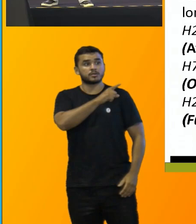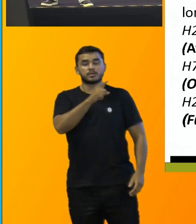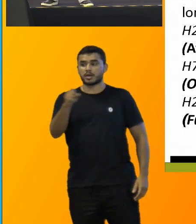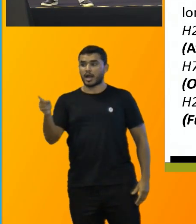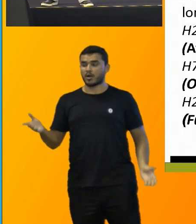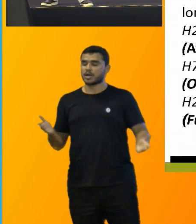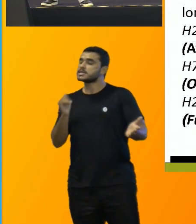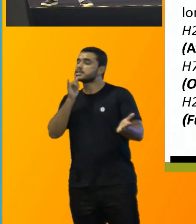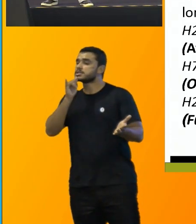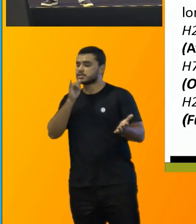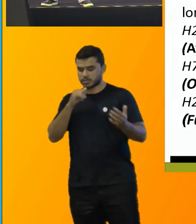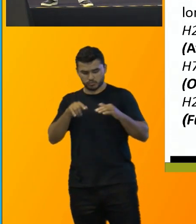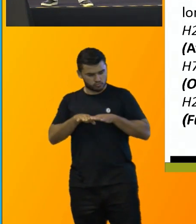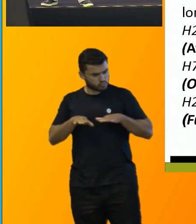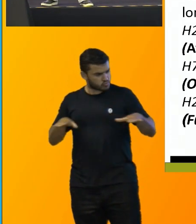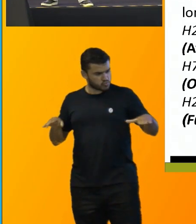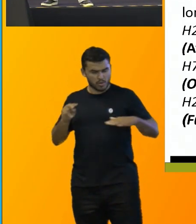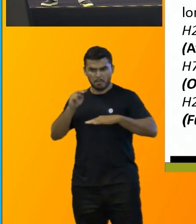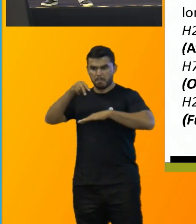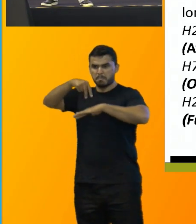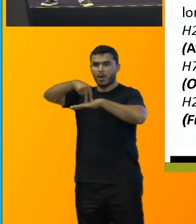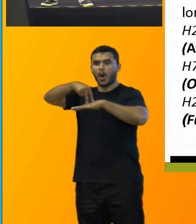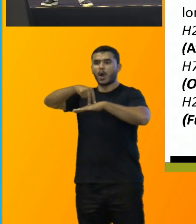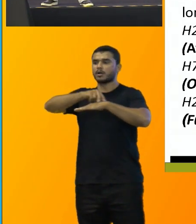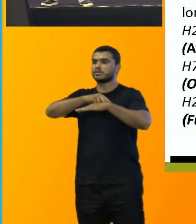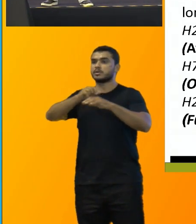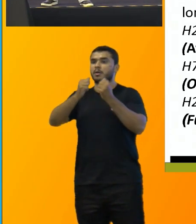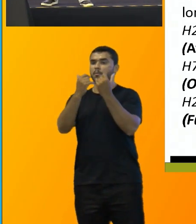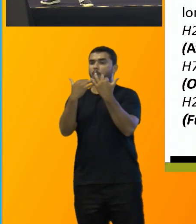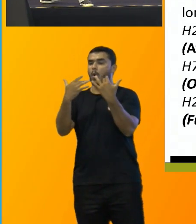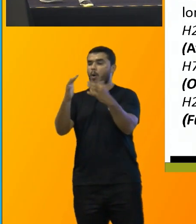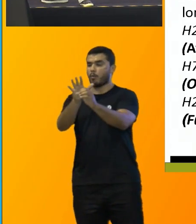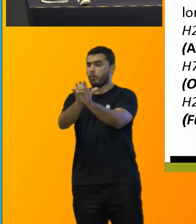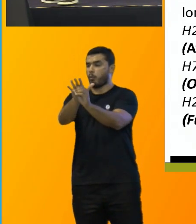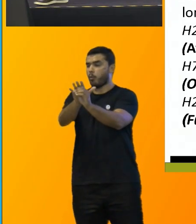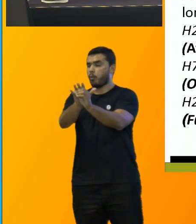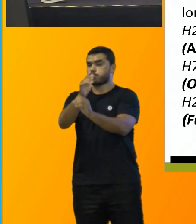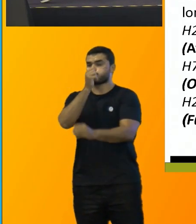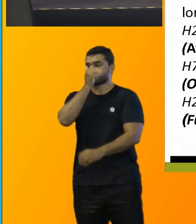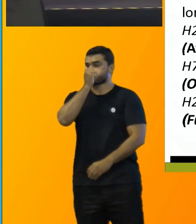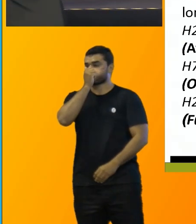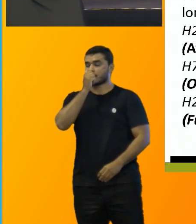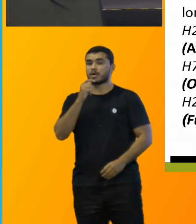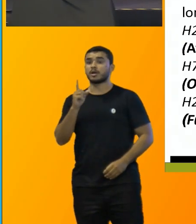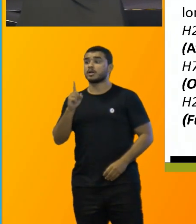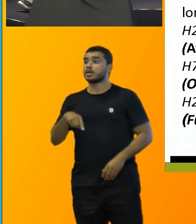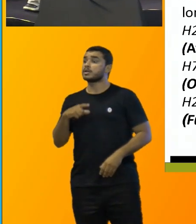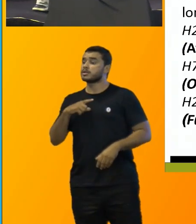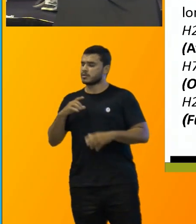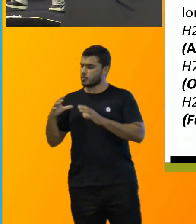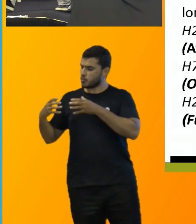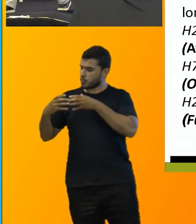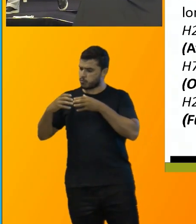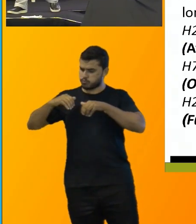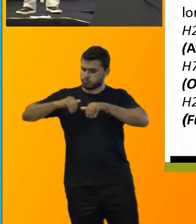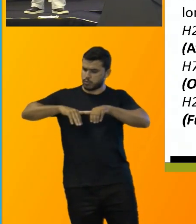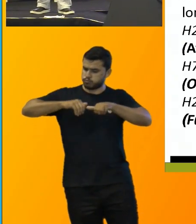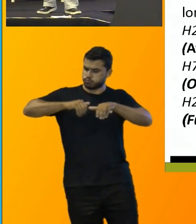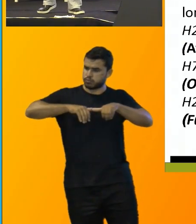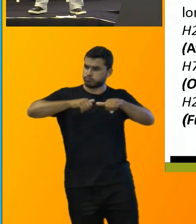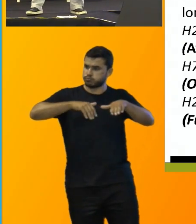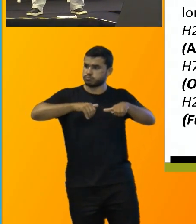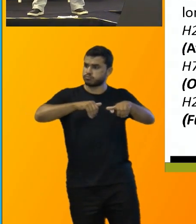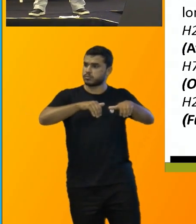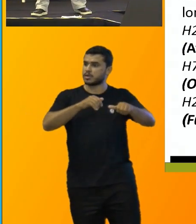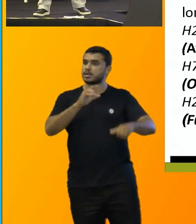público agora, num estádio lotado. E de repente começa um grande desfile, e que no auge desse desfile, a bandeira